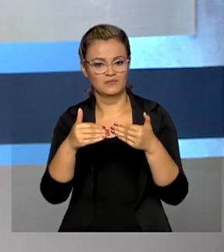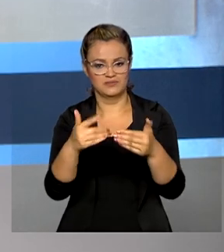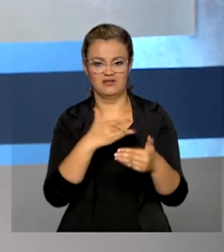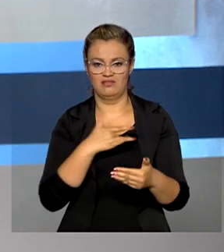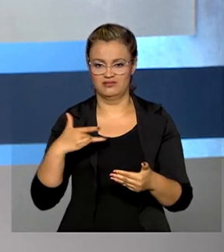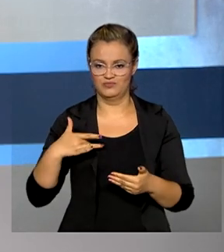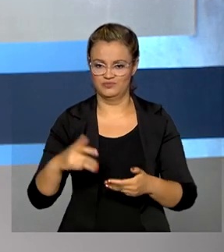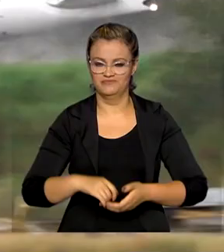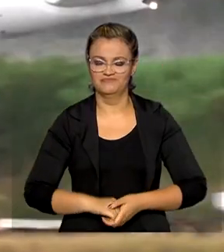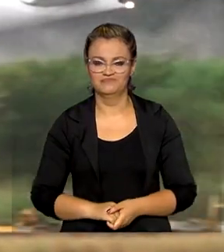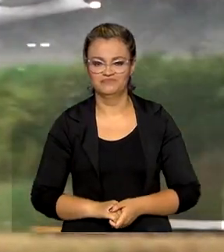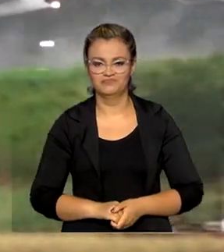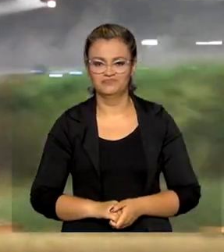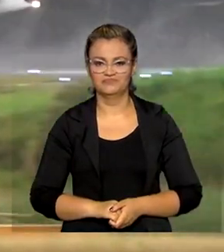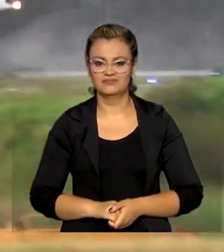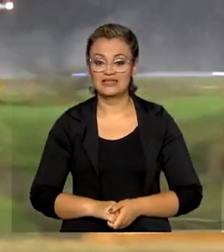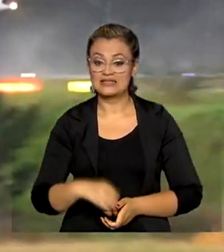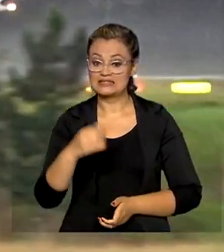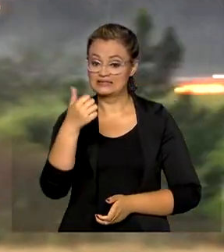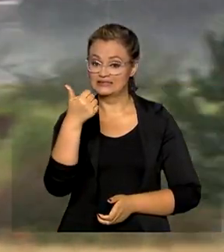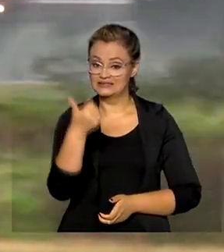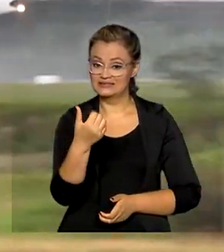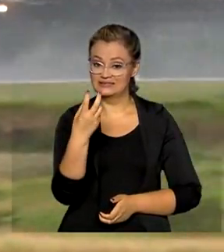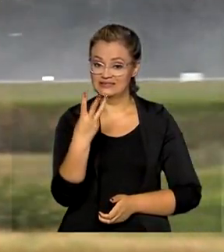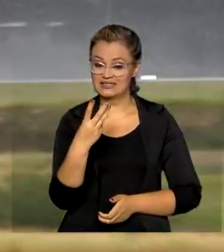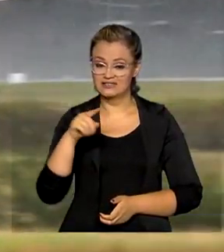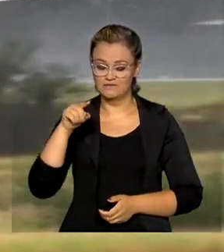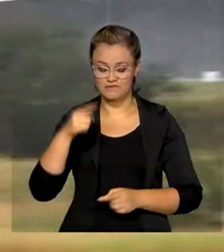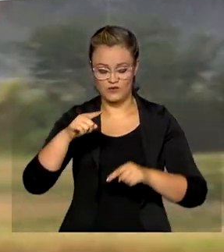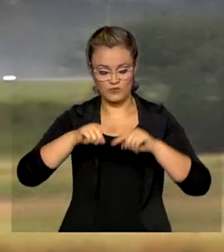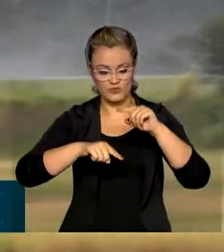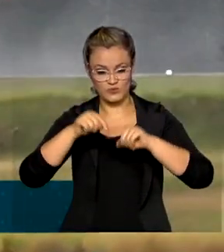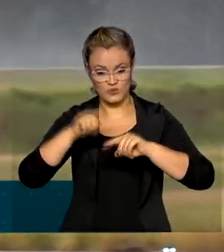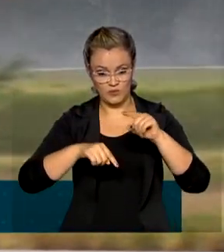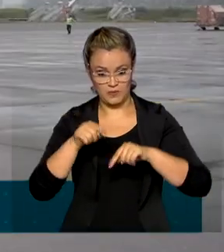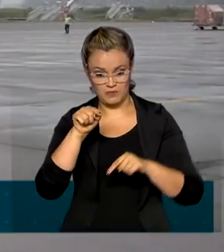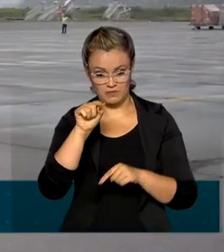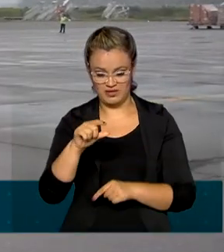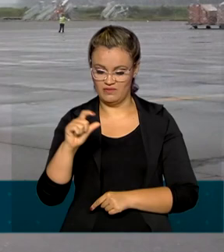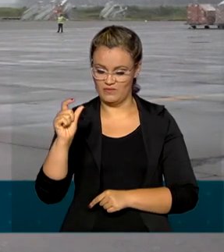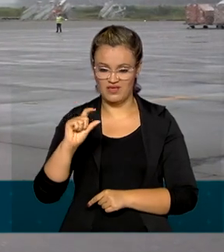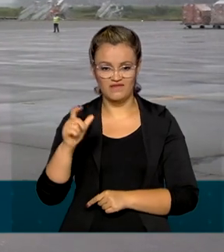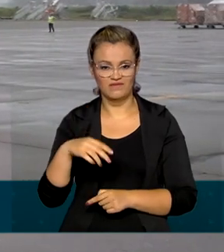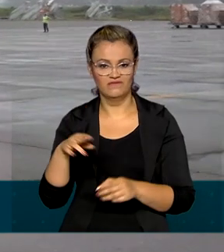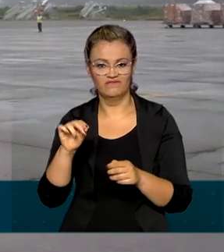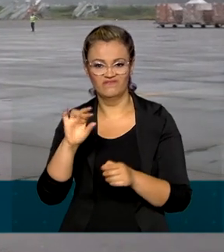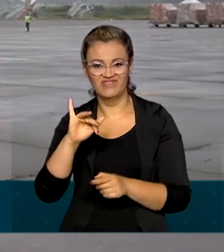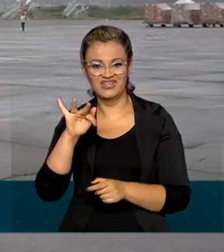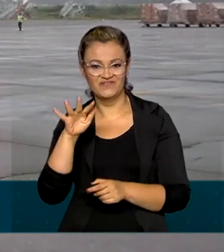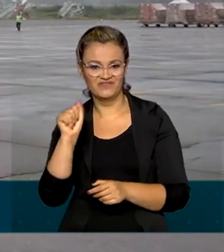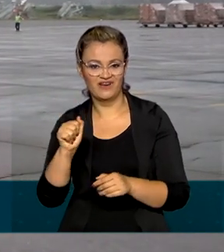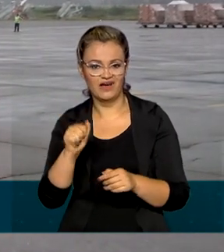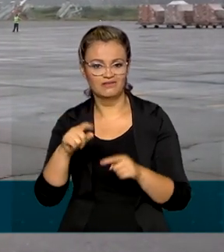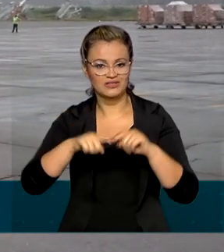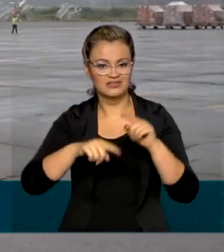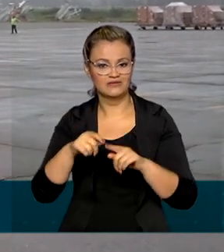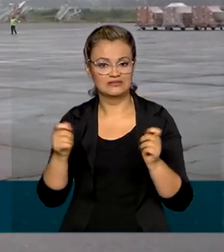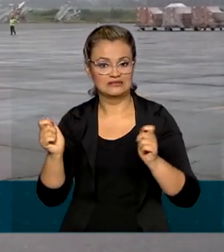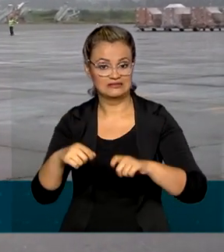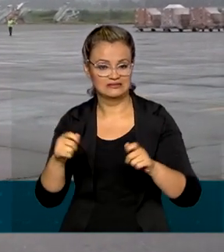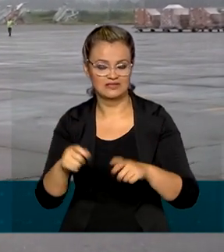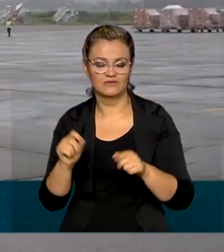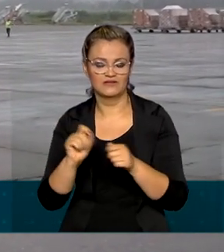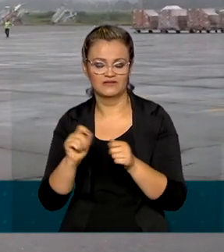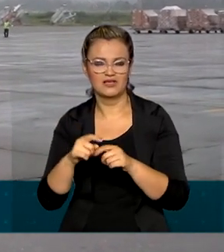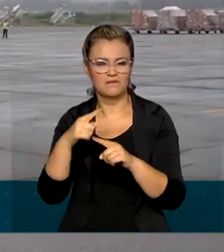da Saúde. São 3 mil litros de IFA, o insumo farmacêutico ativo, metade do que foi encomendado